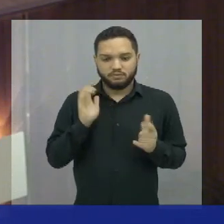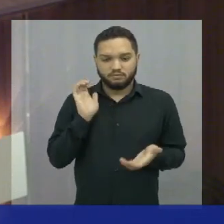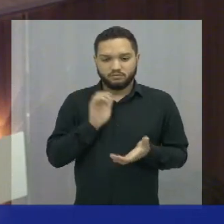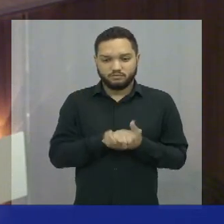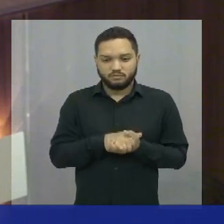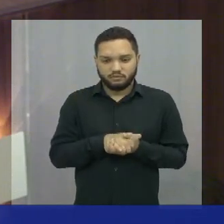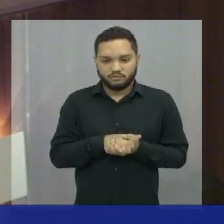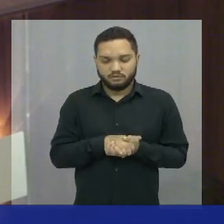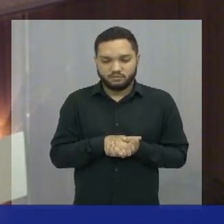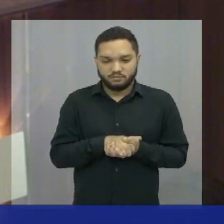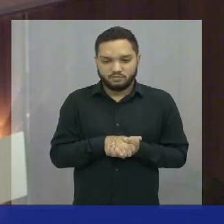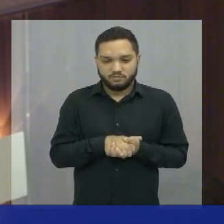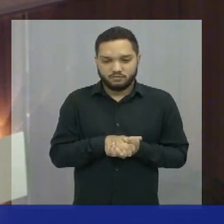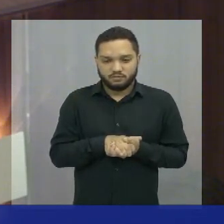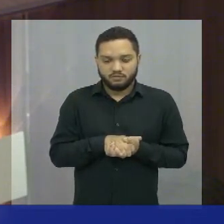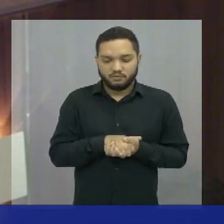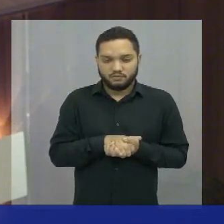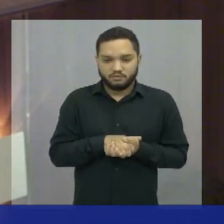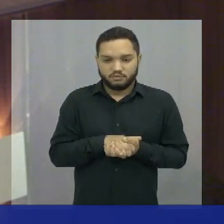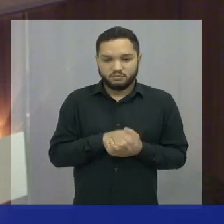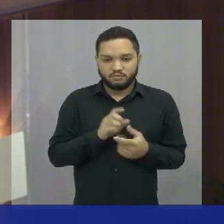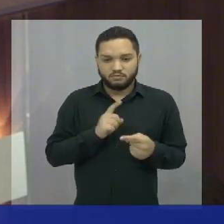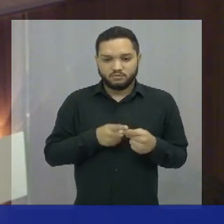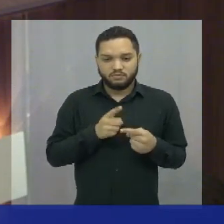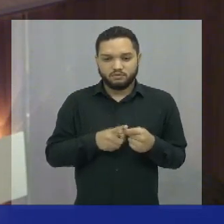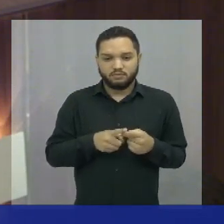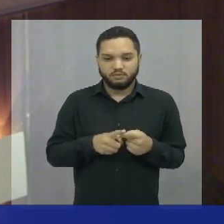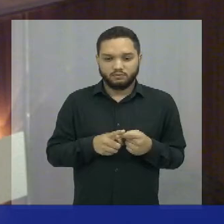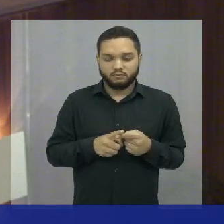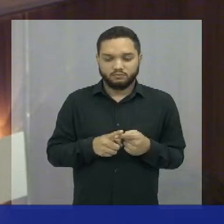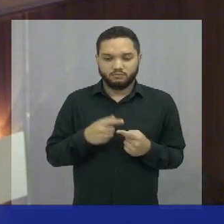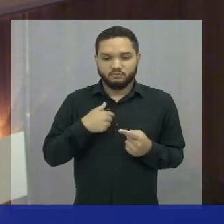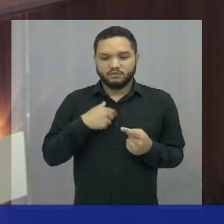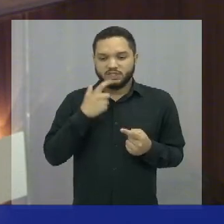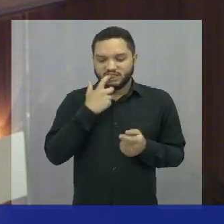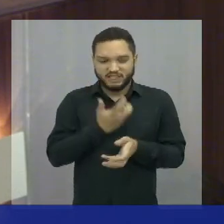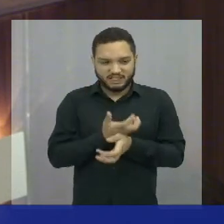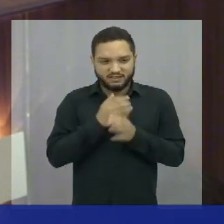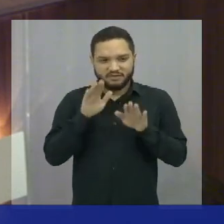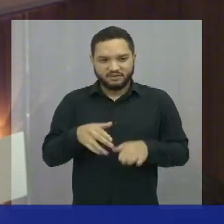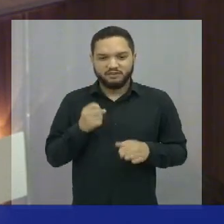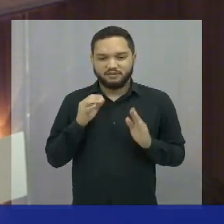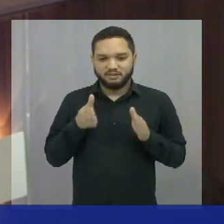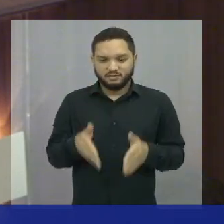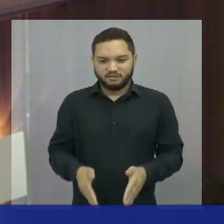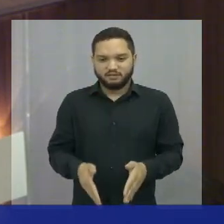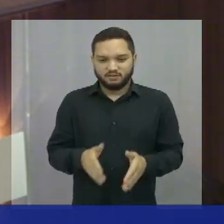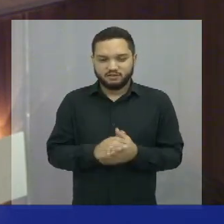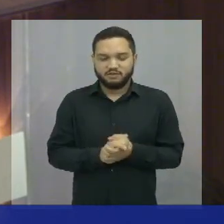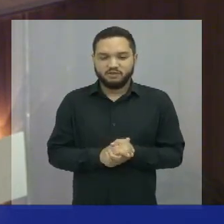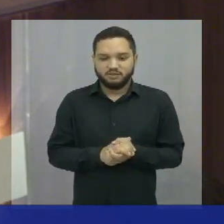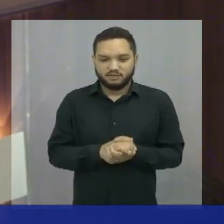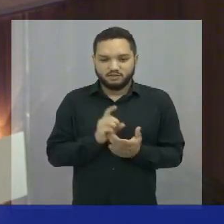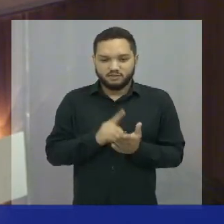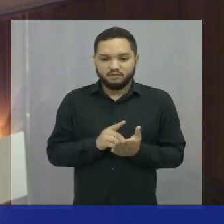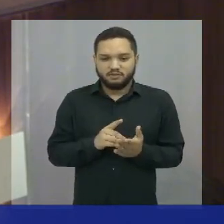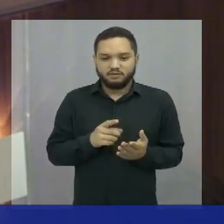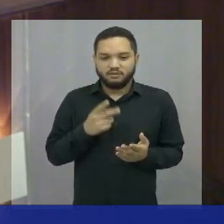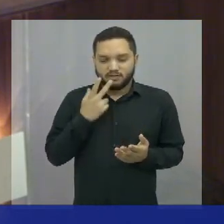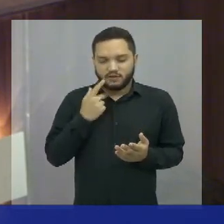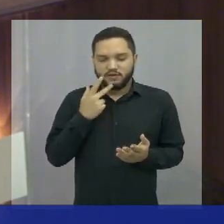nos separe, não. Porque meus ossos vão ficar aqui. Portanto, eu sou fortalezense da gema